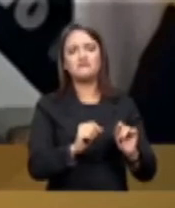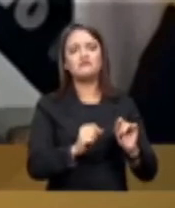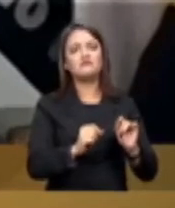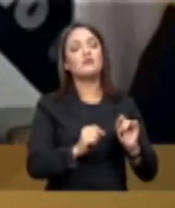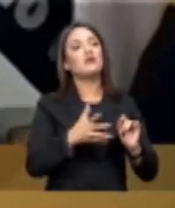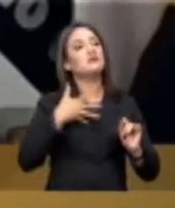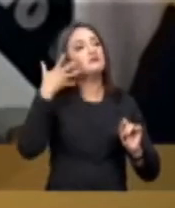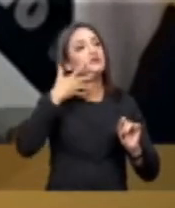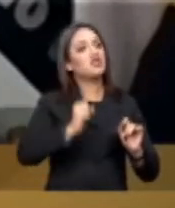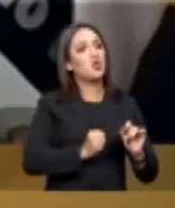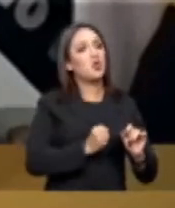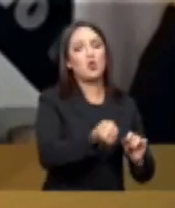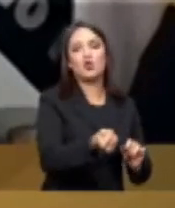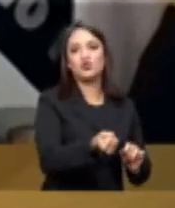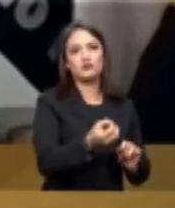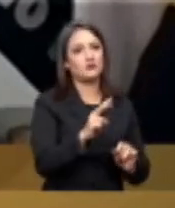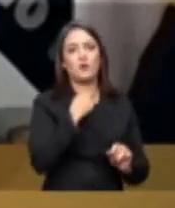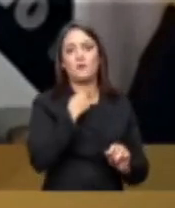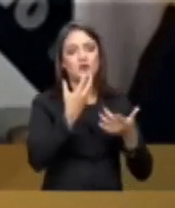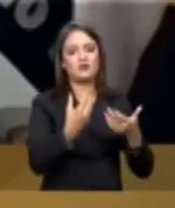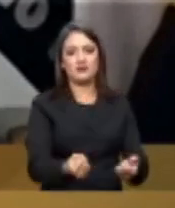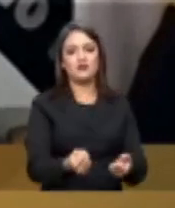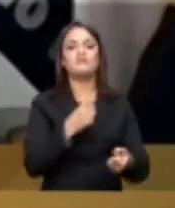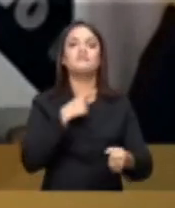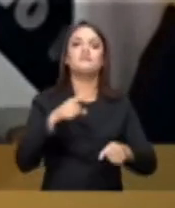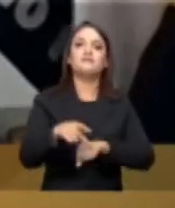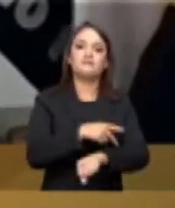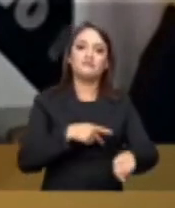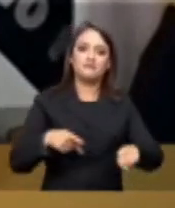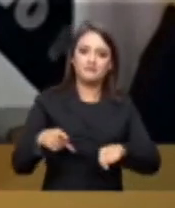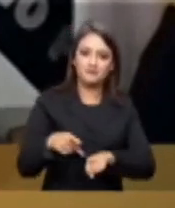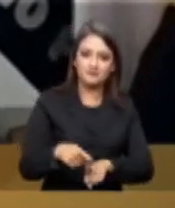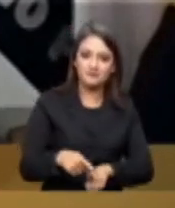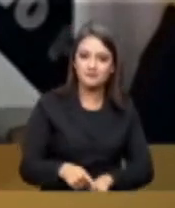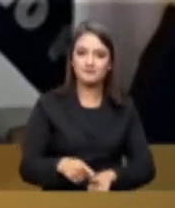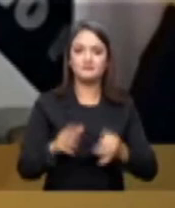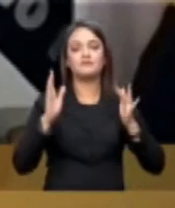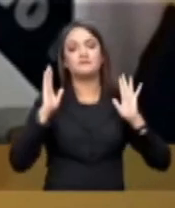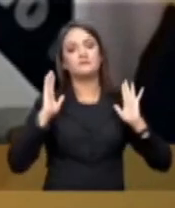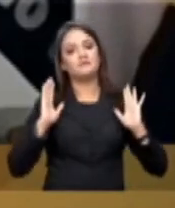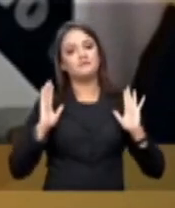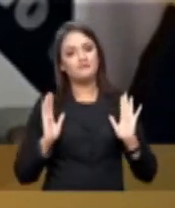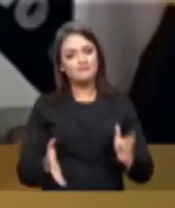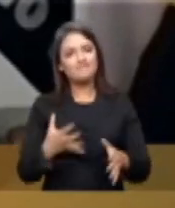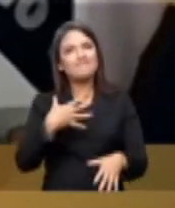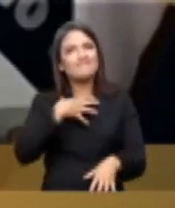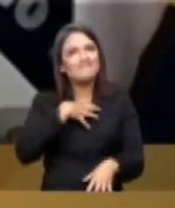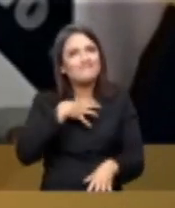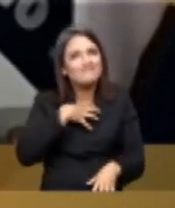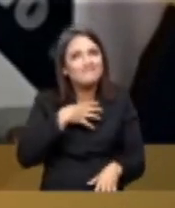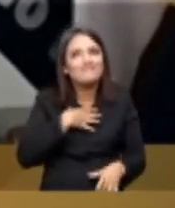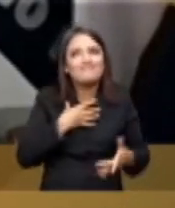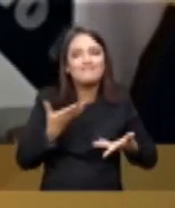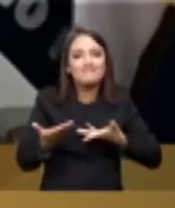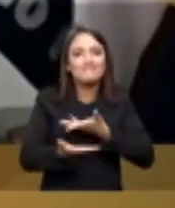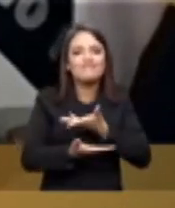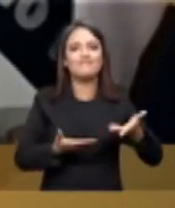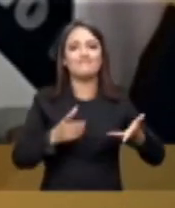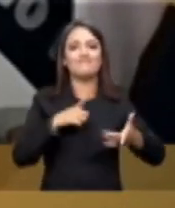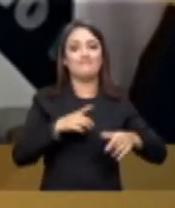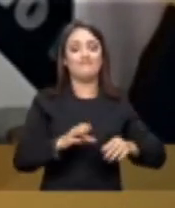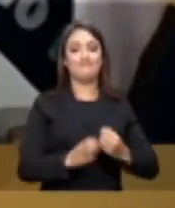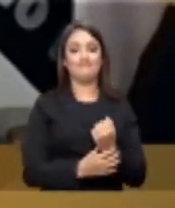nação com espírito já dito caloroso, que está garantido na